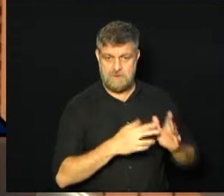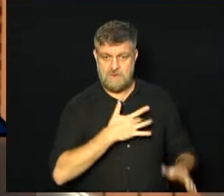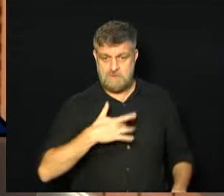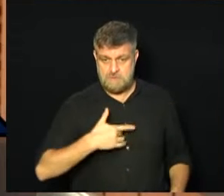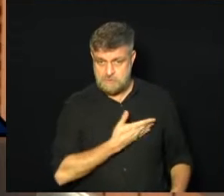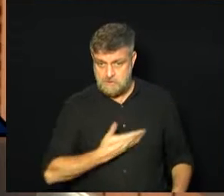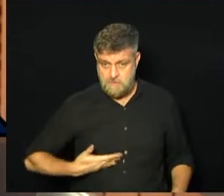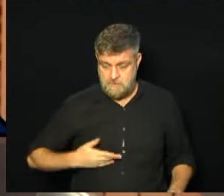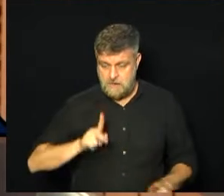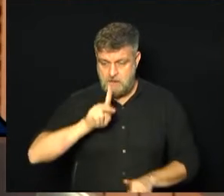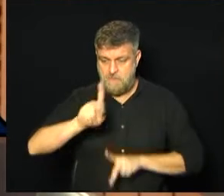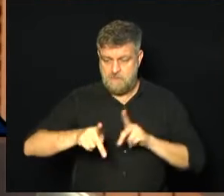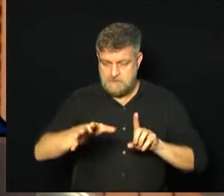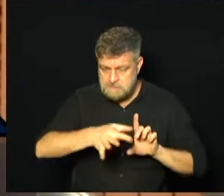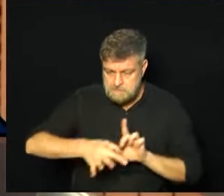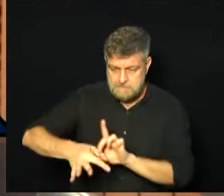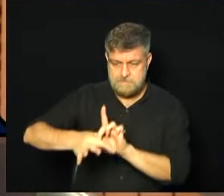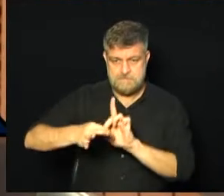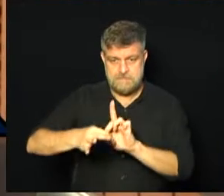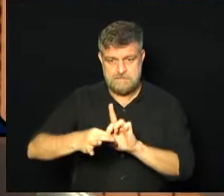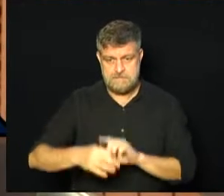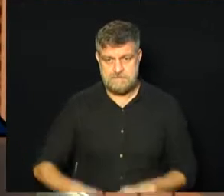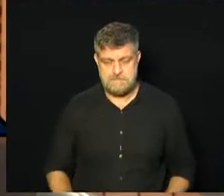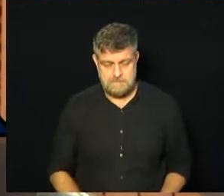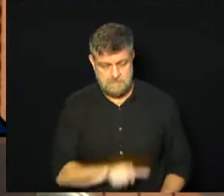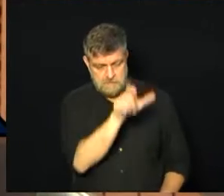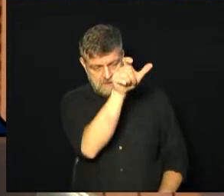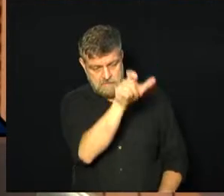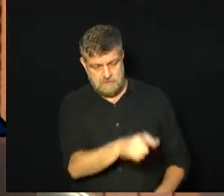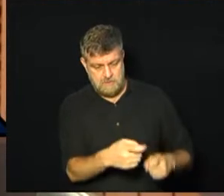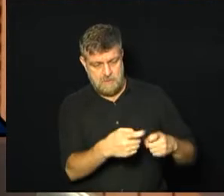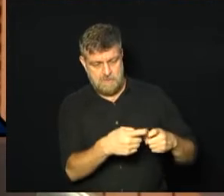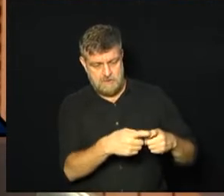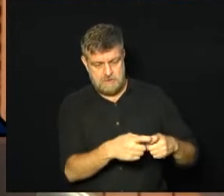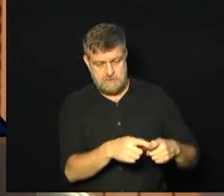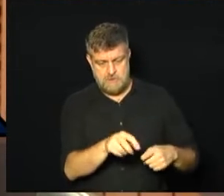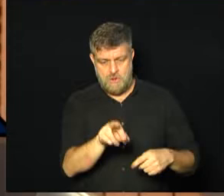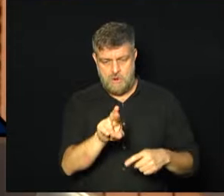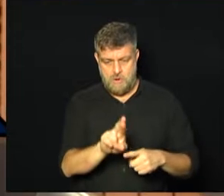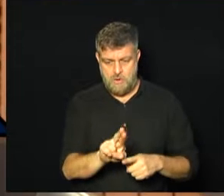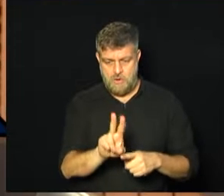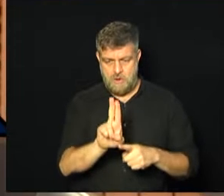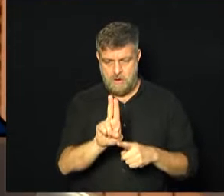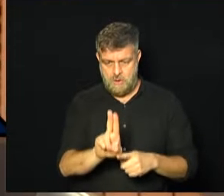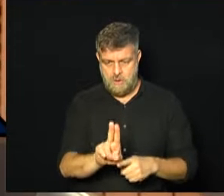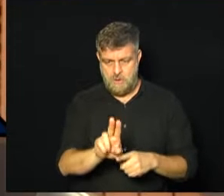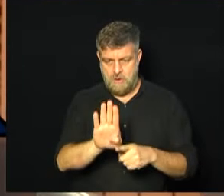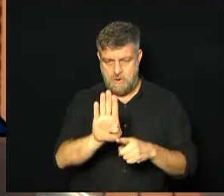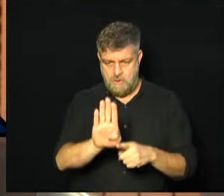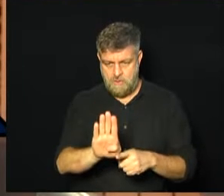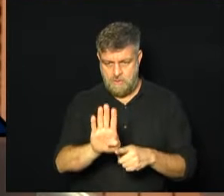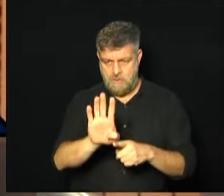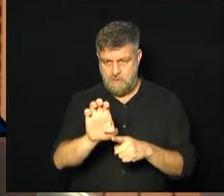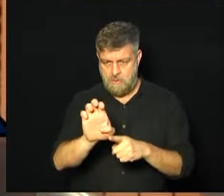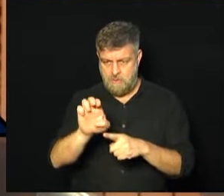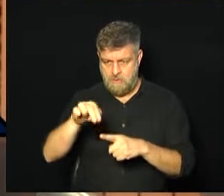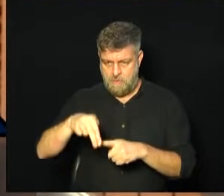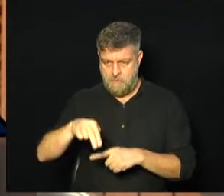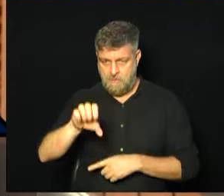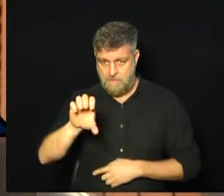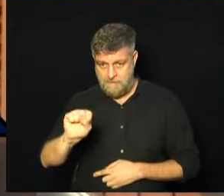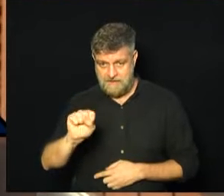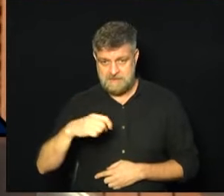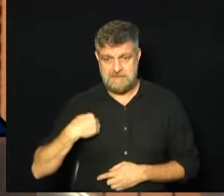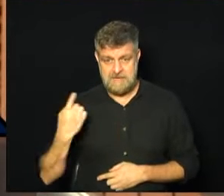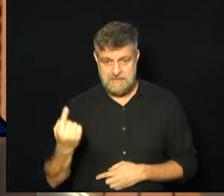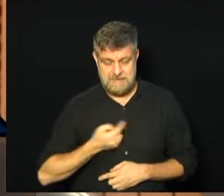população. A homenagem a Rubens também expressa a nossa gratidão aos inúmeros trabalhadores e trabalhadoras